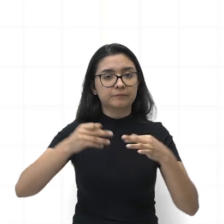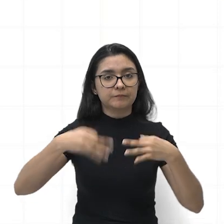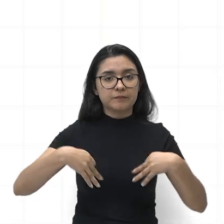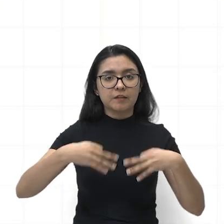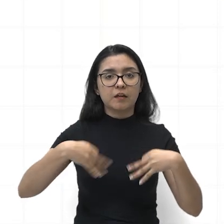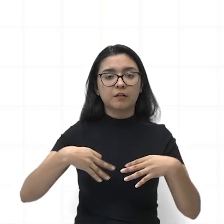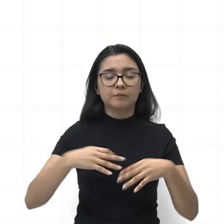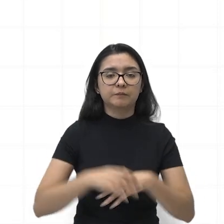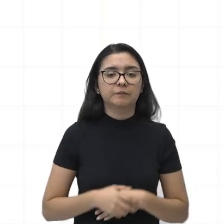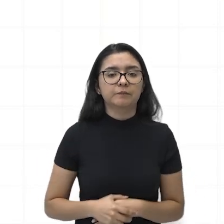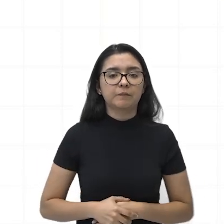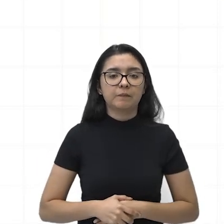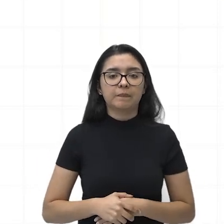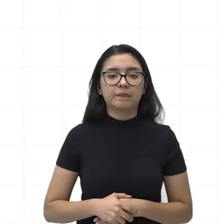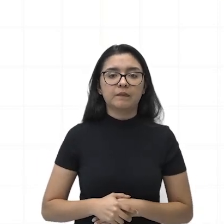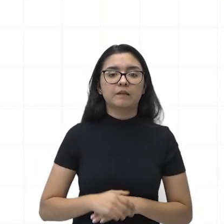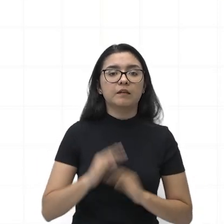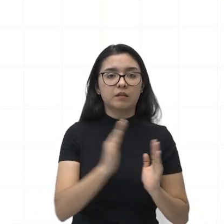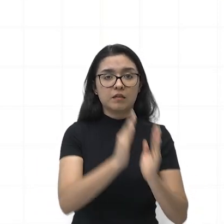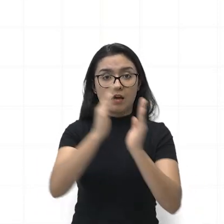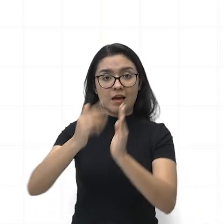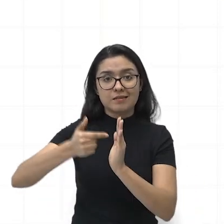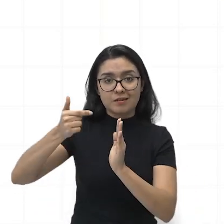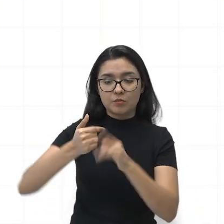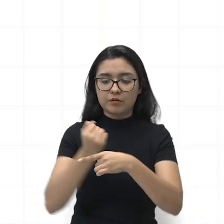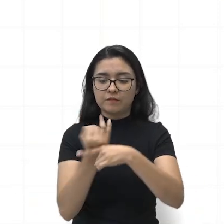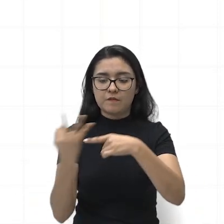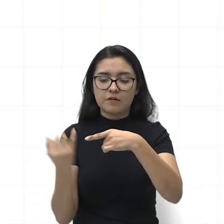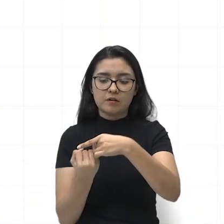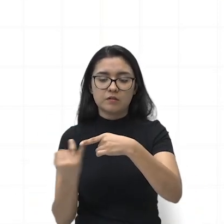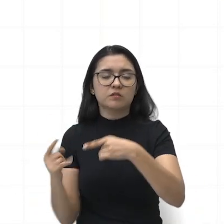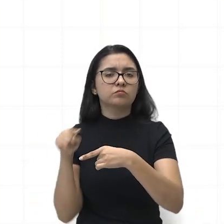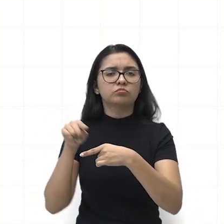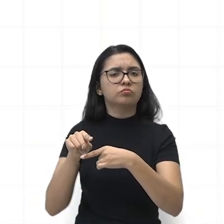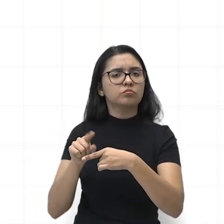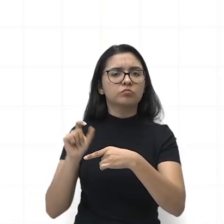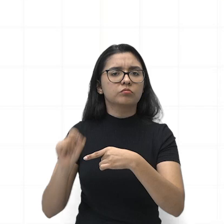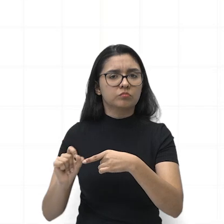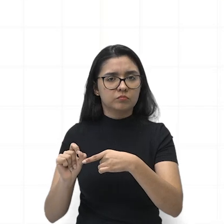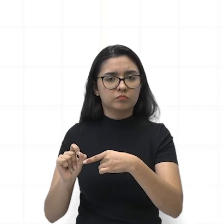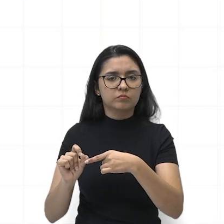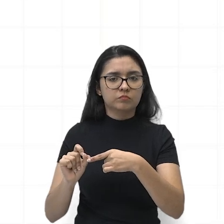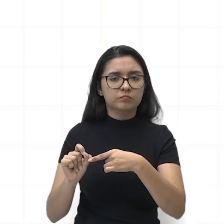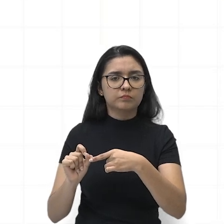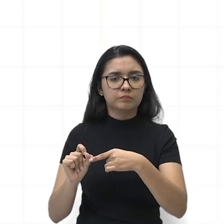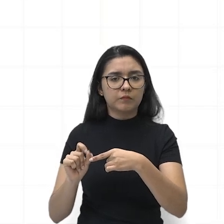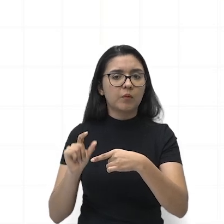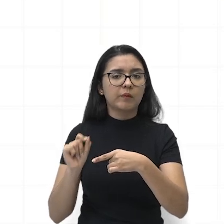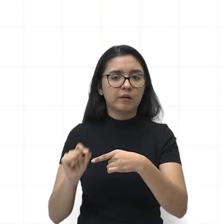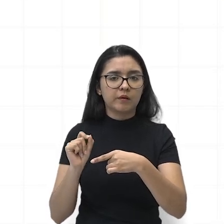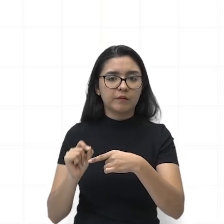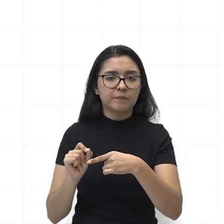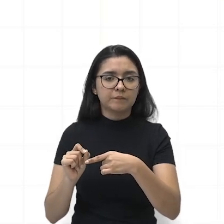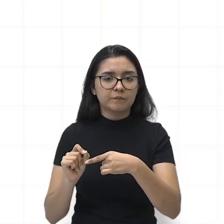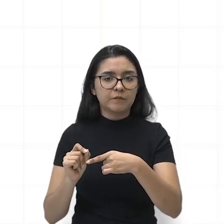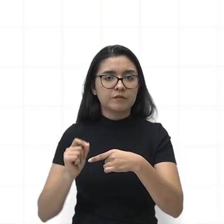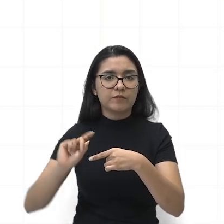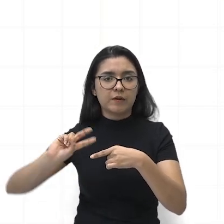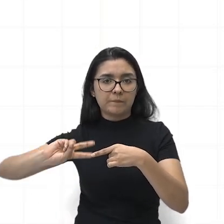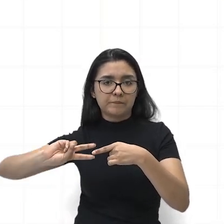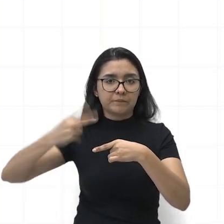certo? E a fração, a segunda fração, que nós chamamos, né, segunda fração contando da esquerda para a direita, você vai